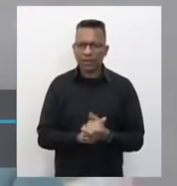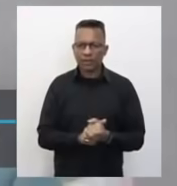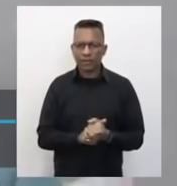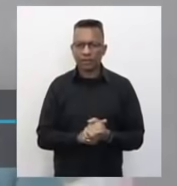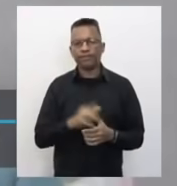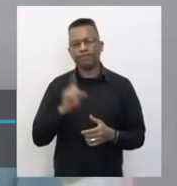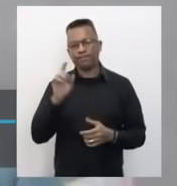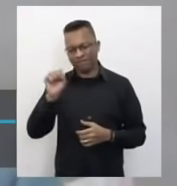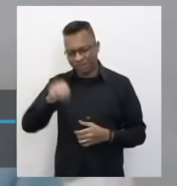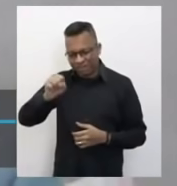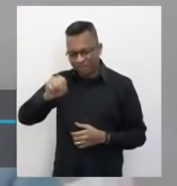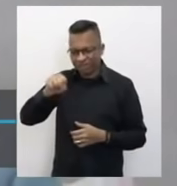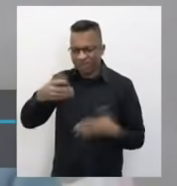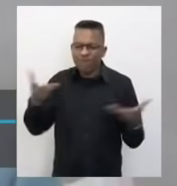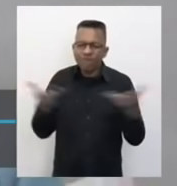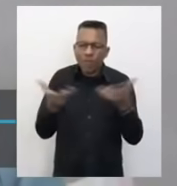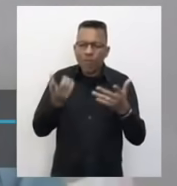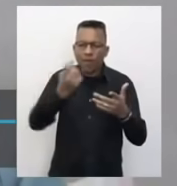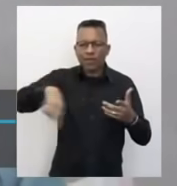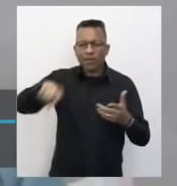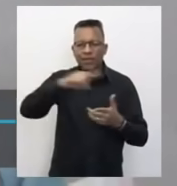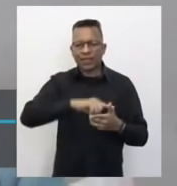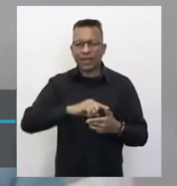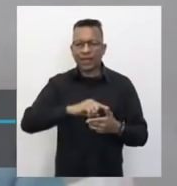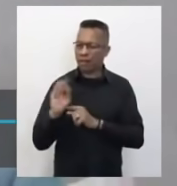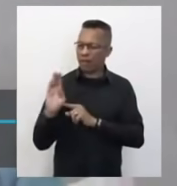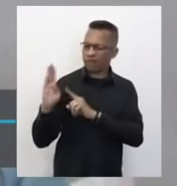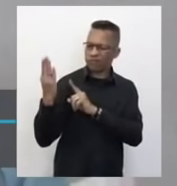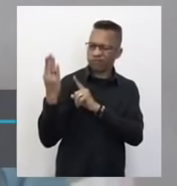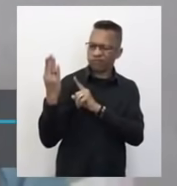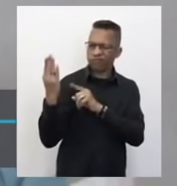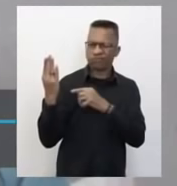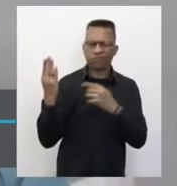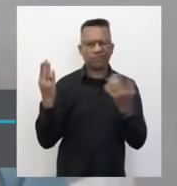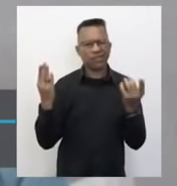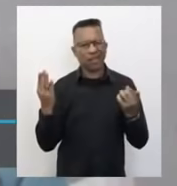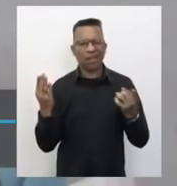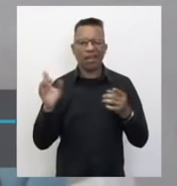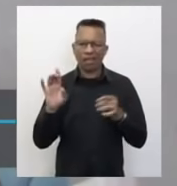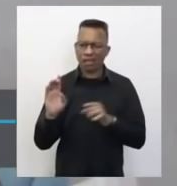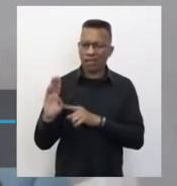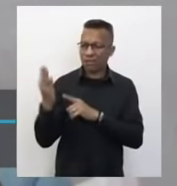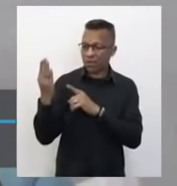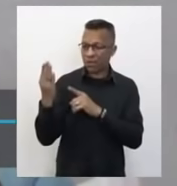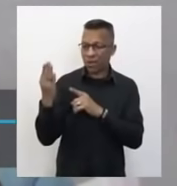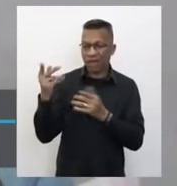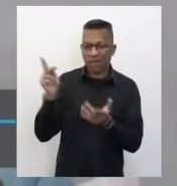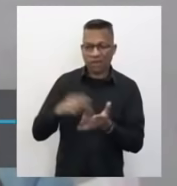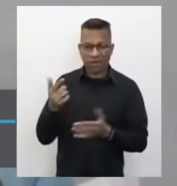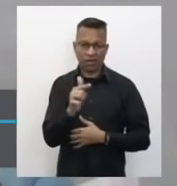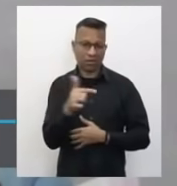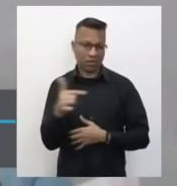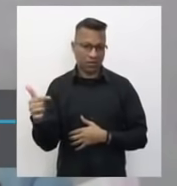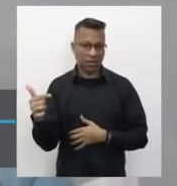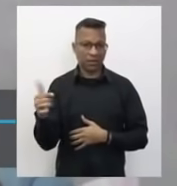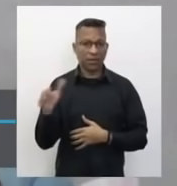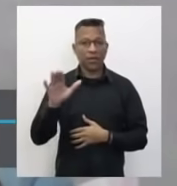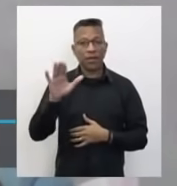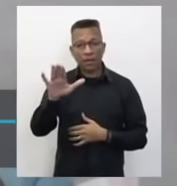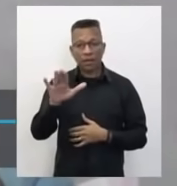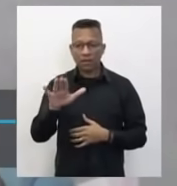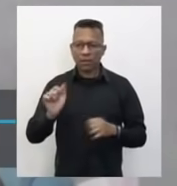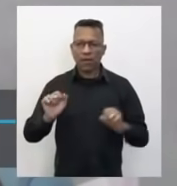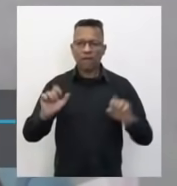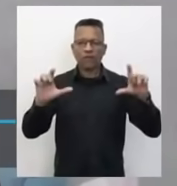Agora conseguimos deixar... É uma fake news? Ela é uma fake news porque não é uma verdade, né? Não é uma cena